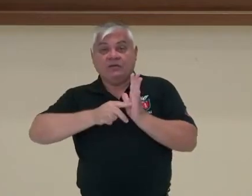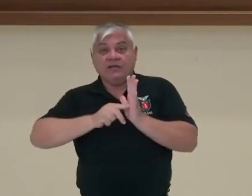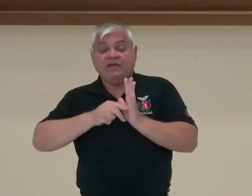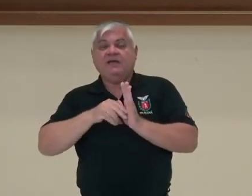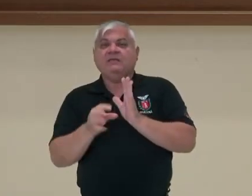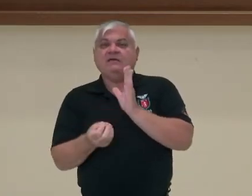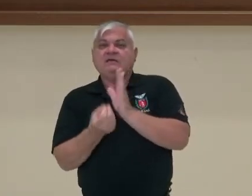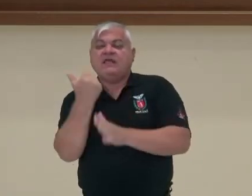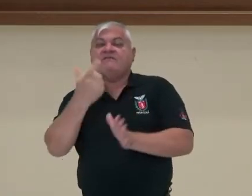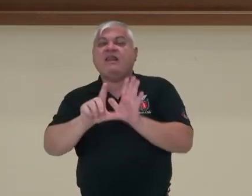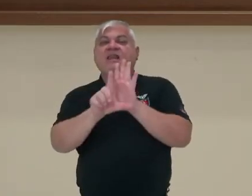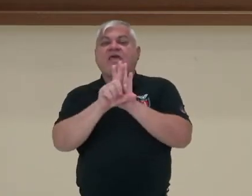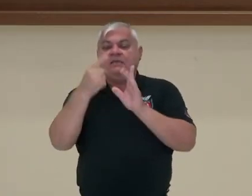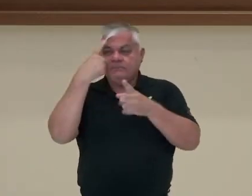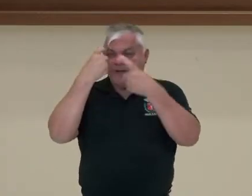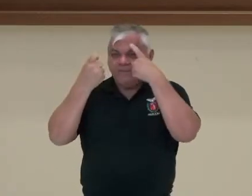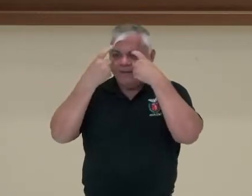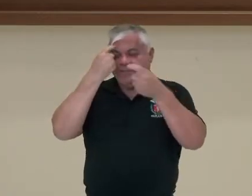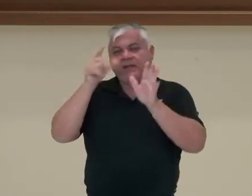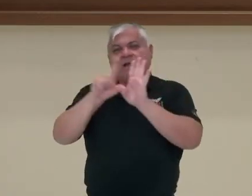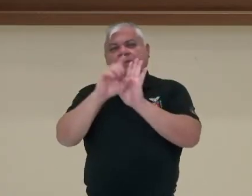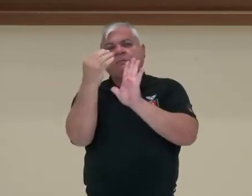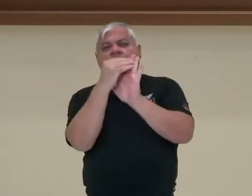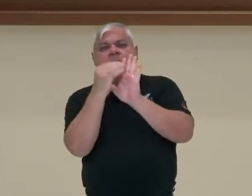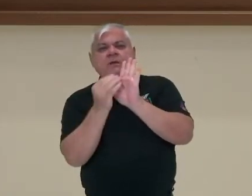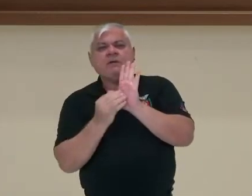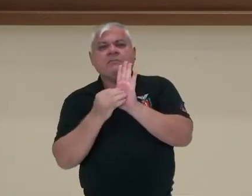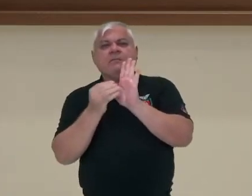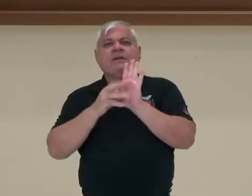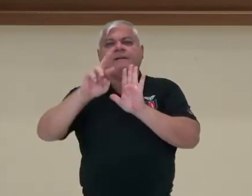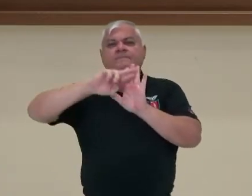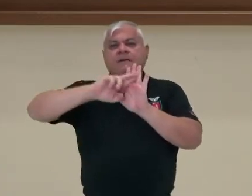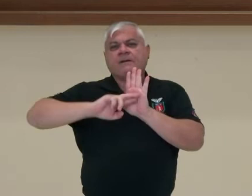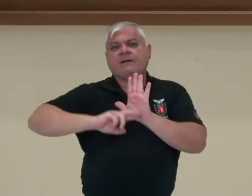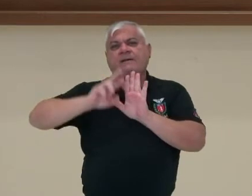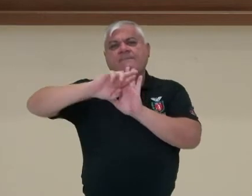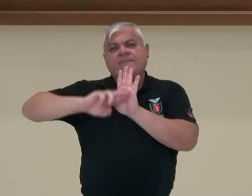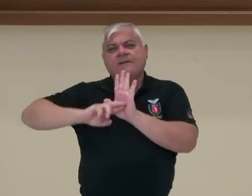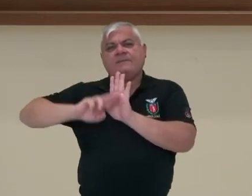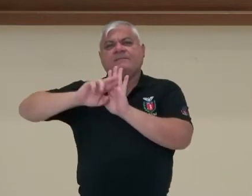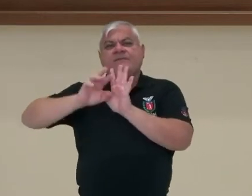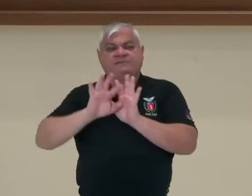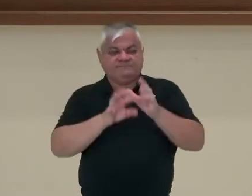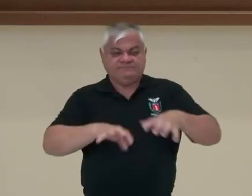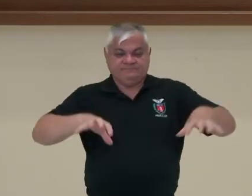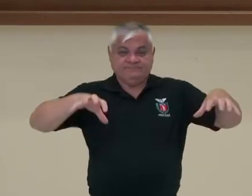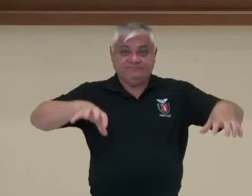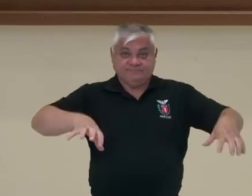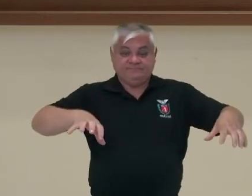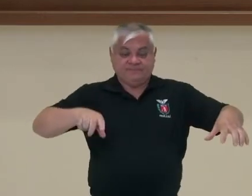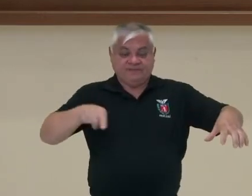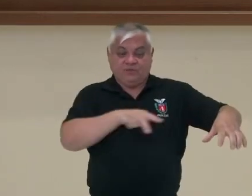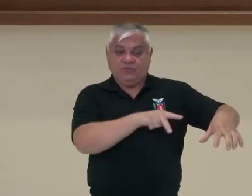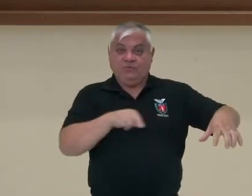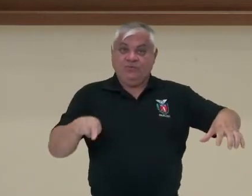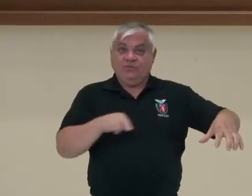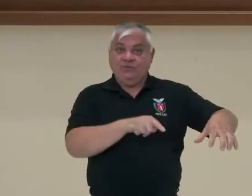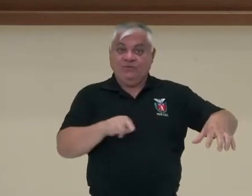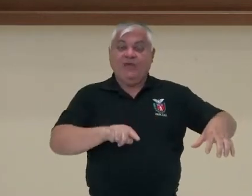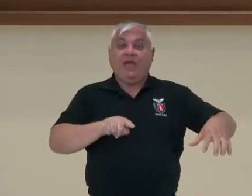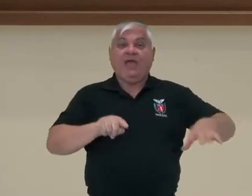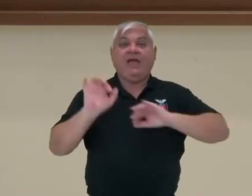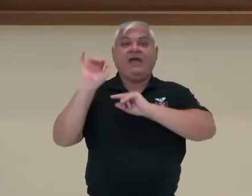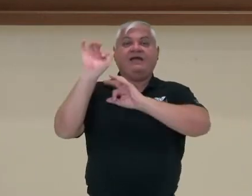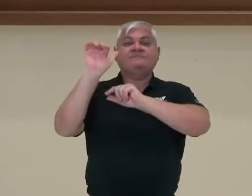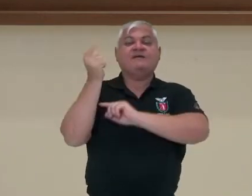para regulamentar essa administração. E dessa forma, com esses dois órgãos, então a Espanha